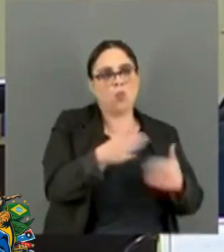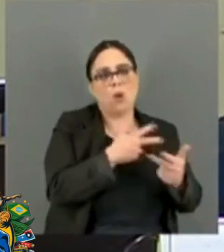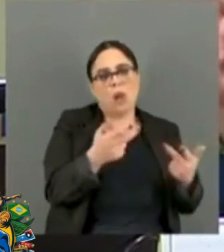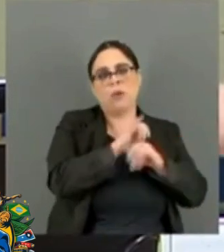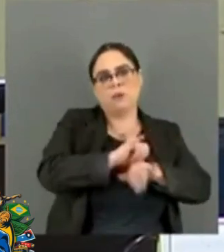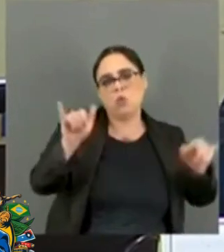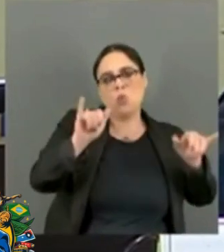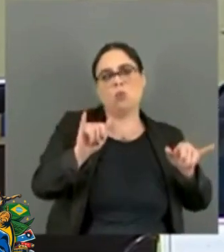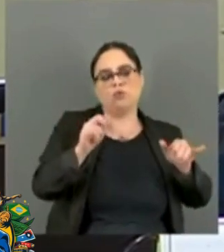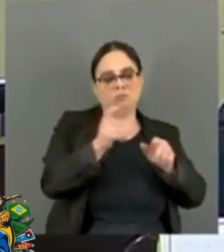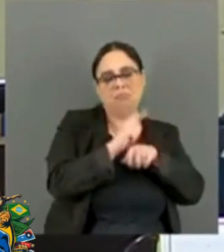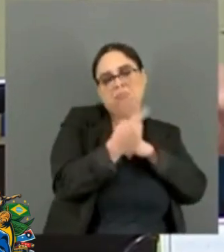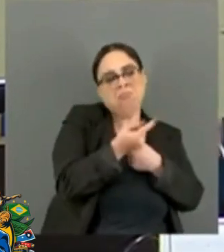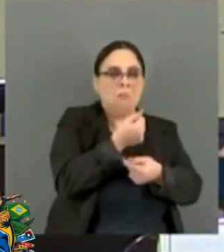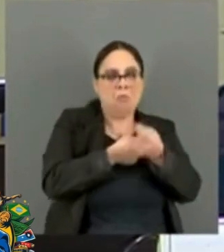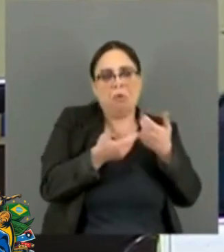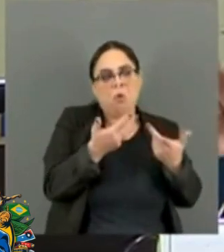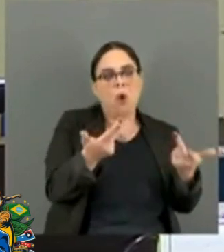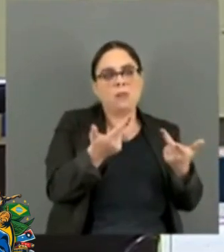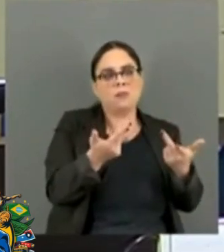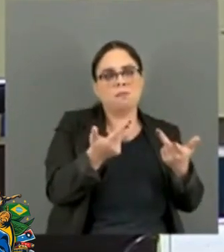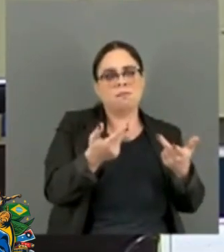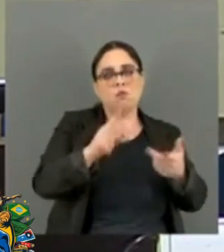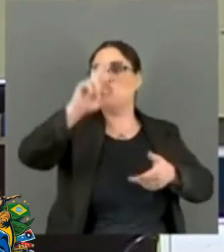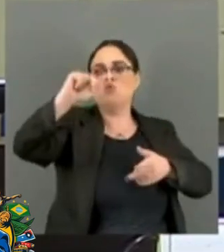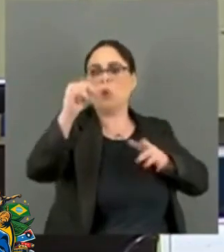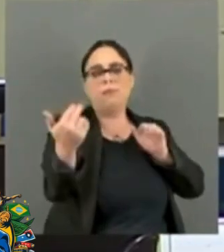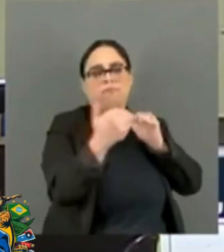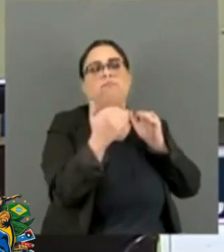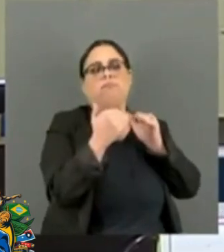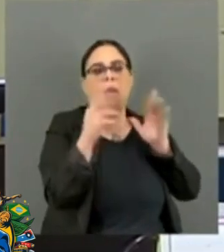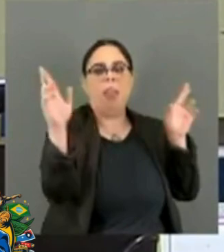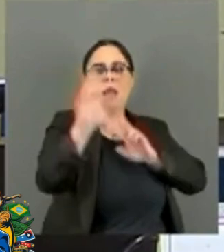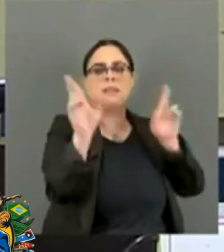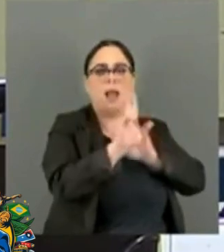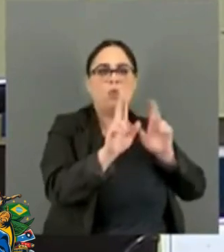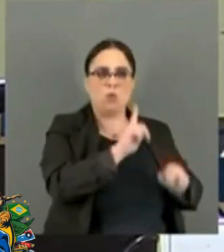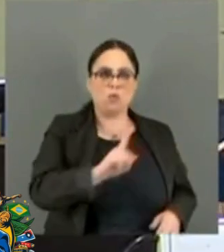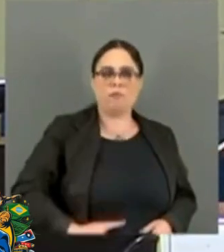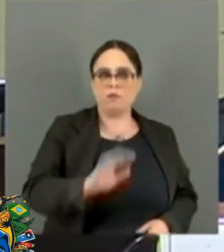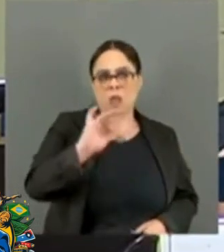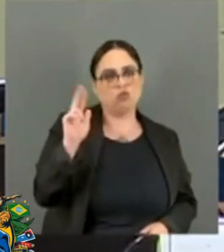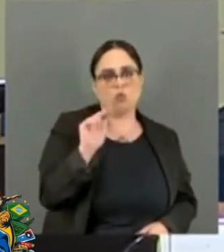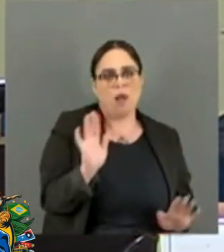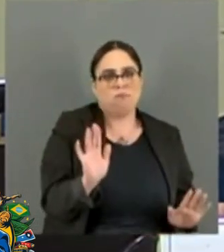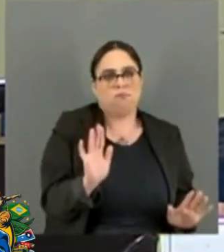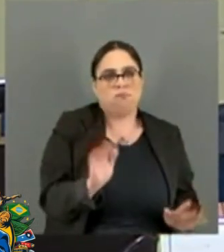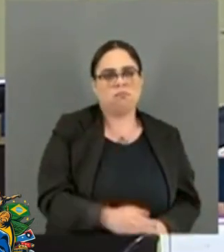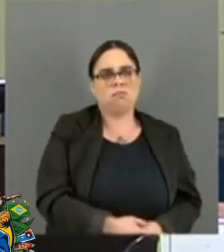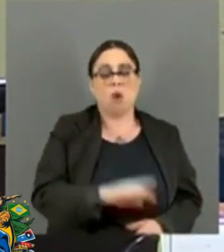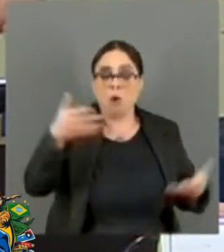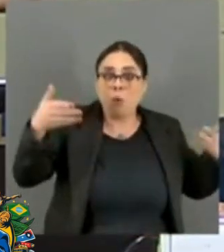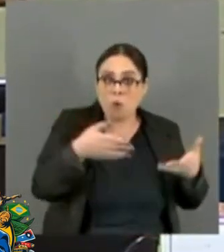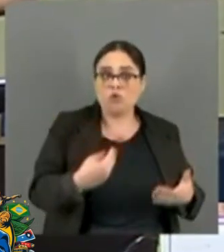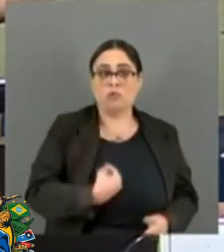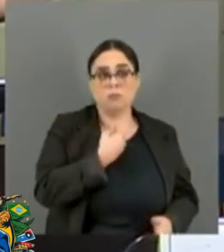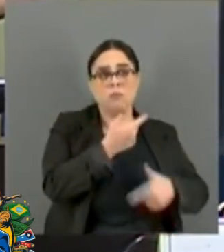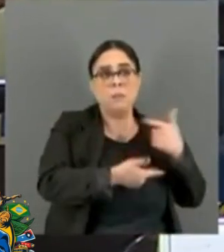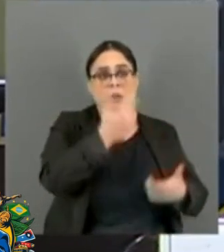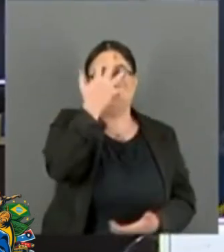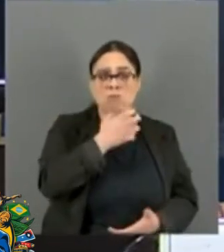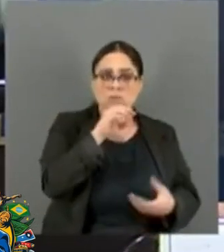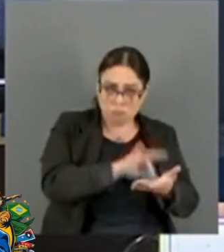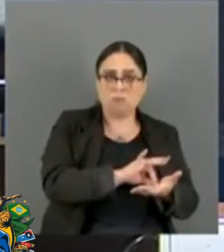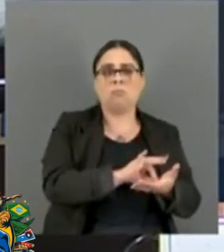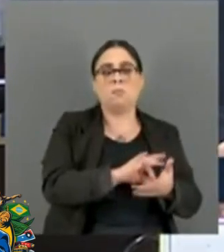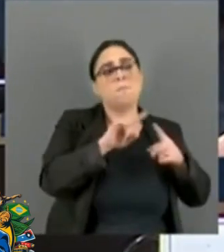anúncio, agenciamento, em hipótese alguma. Não há nenhuma relação com o governo federal. O que nós temos hoje é um trabalho sério,